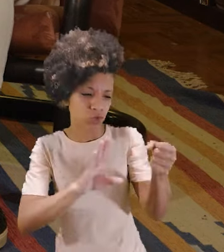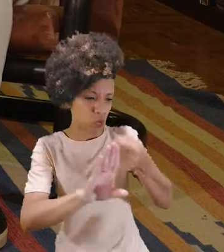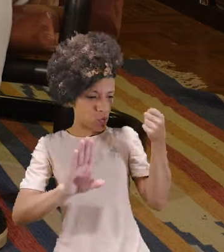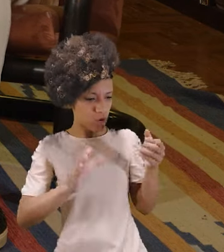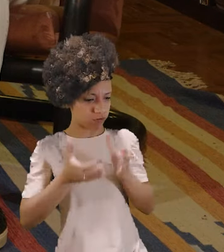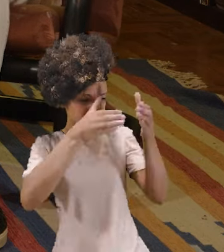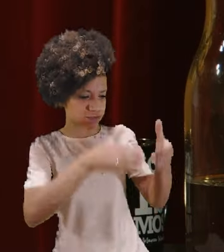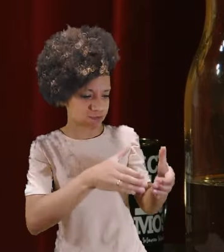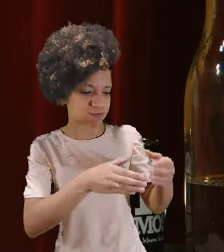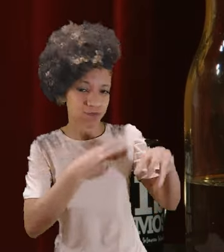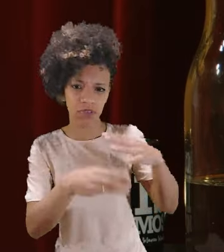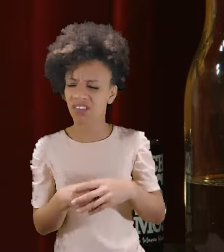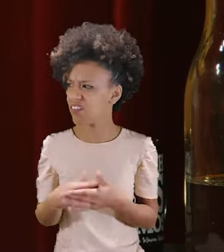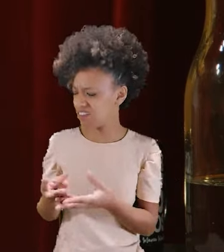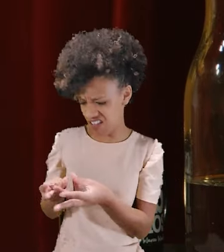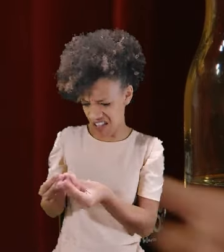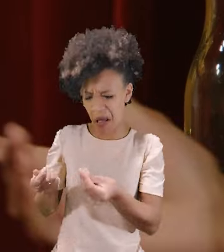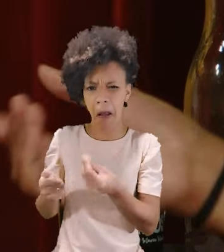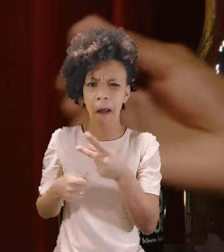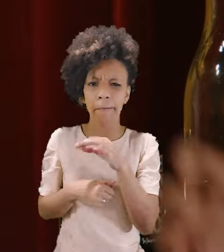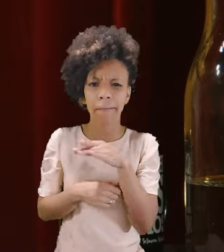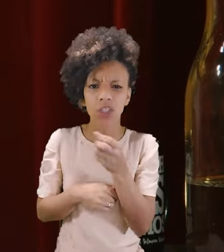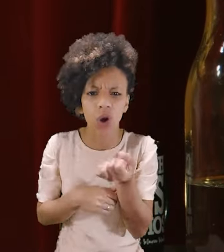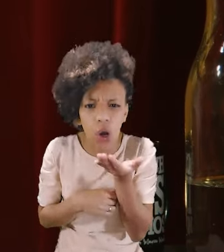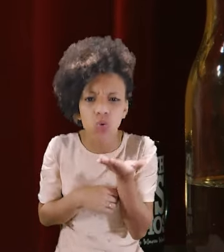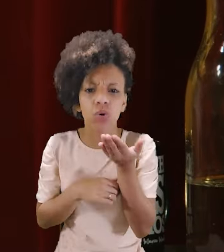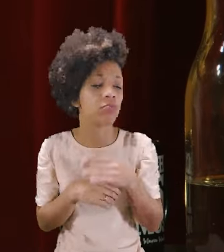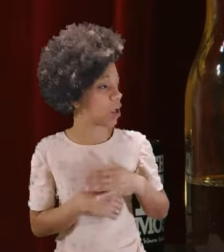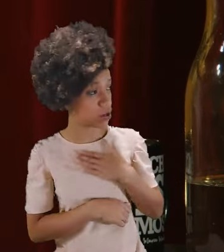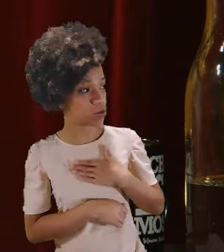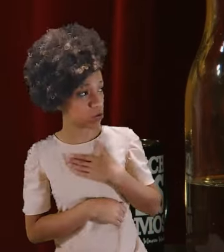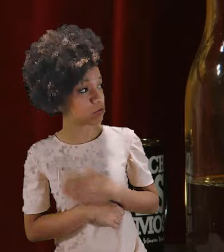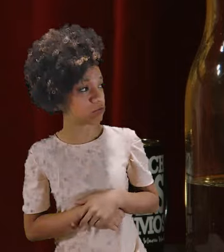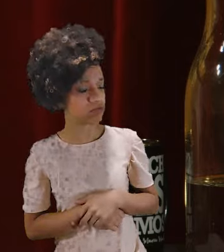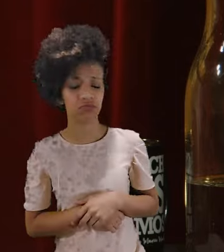o micro-ondas no meio do mato você comeu paçoca né o cara gostoso